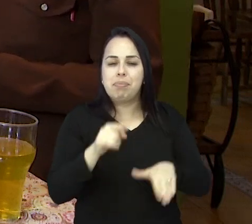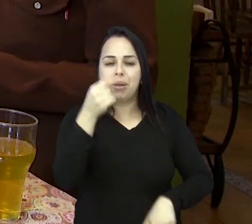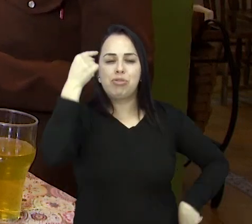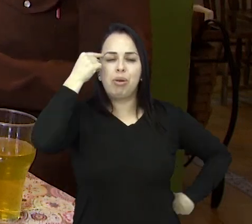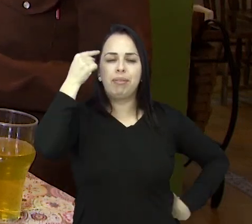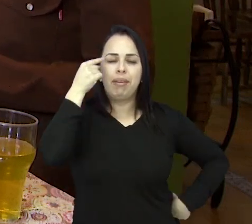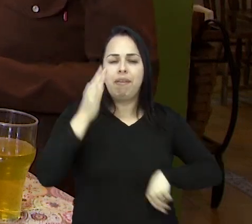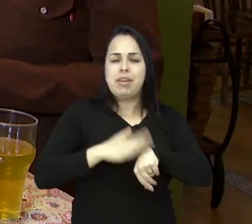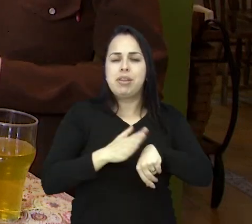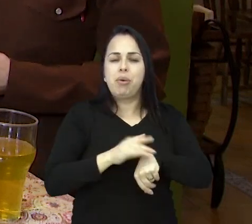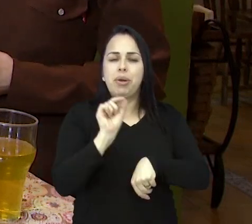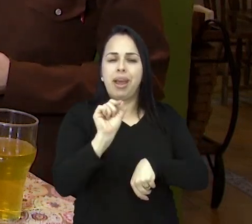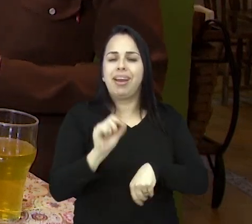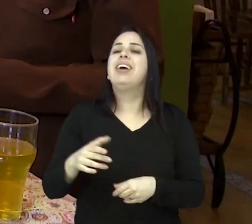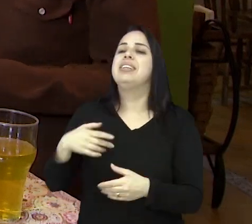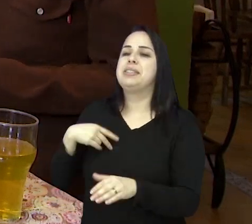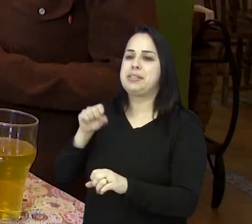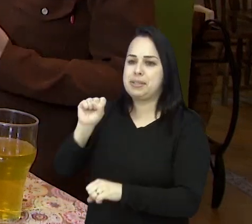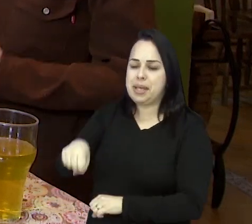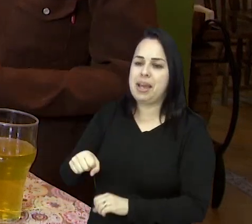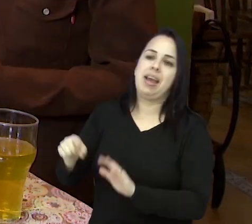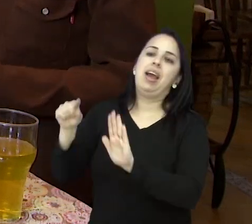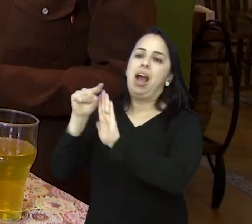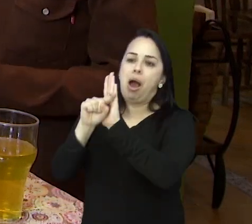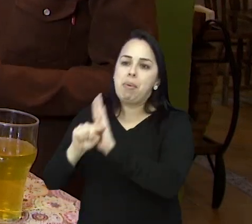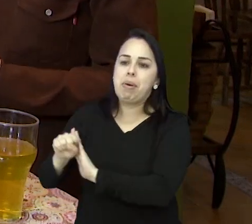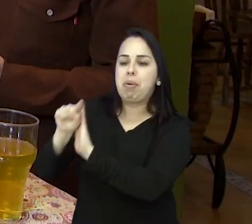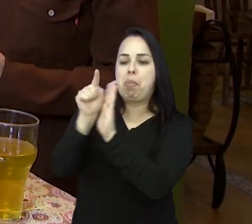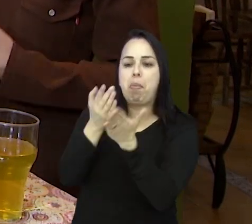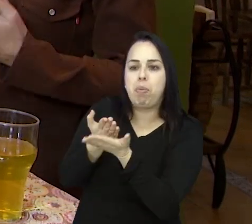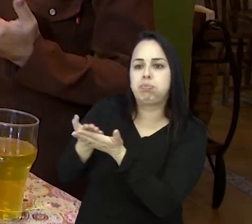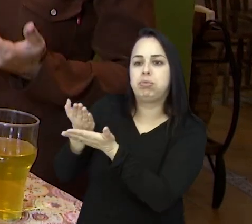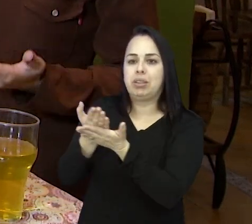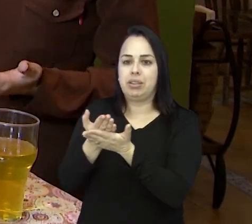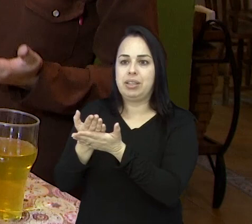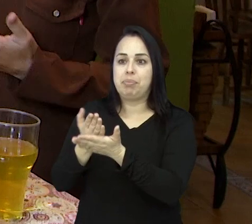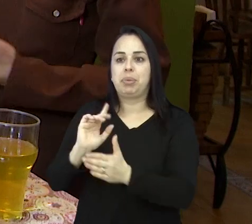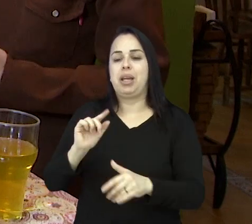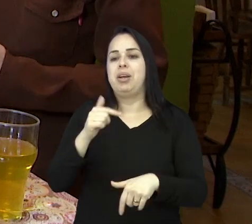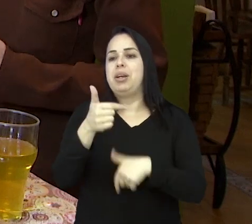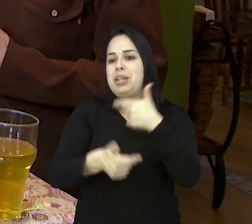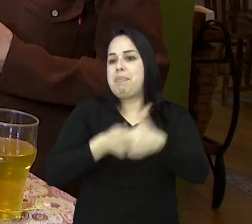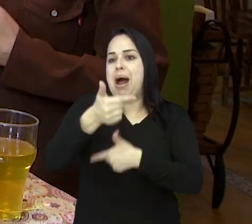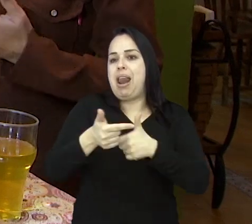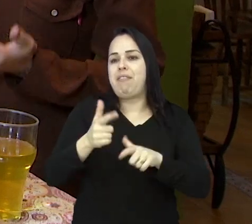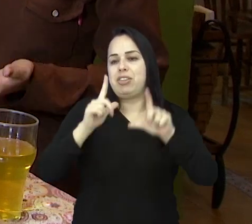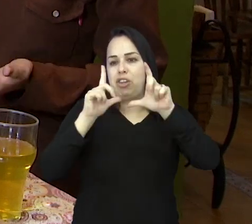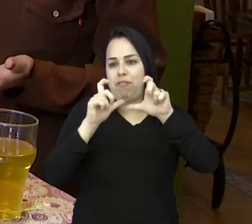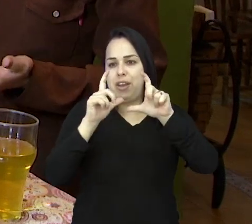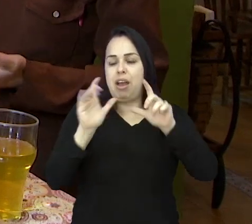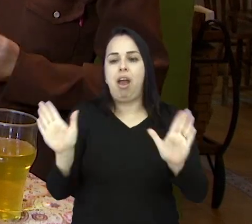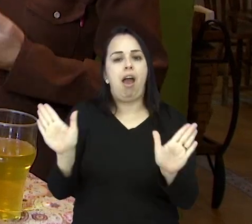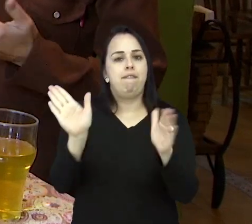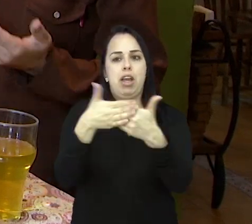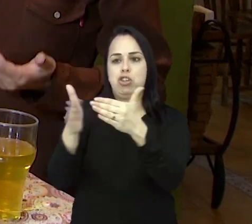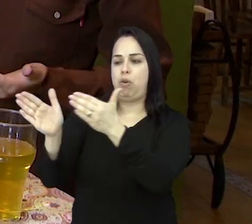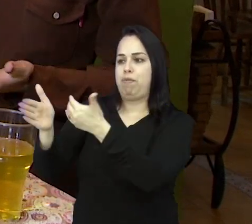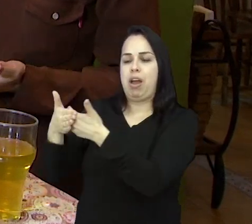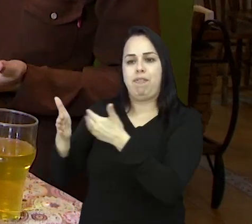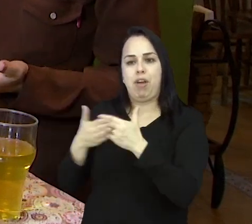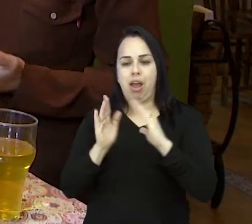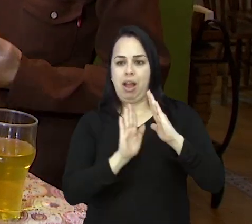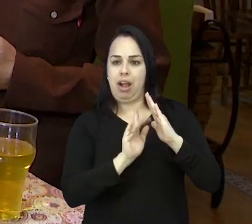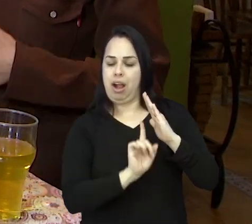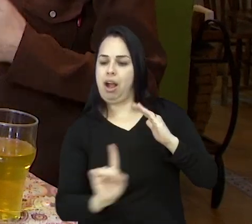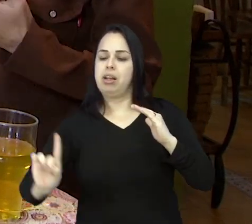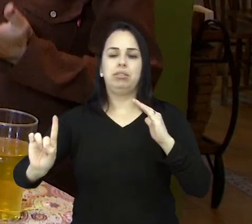fazer e começou a pesquisar. Exatamente. Na pandemia eu mergulhei mais nos estudos. Por trabalhar com fotografia e vídeo, teve o período de lockdown que a gente não podia sair